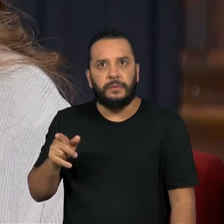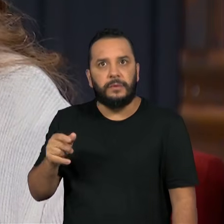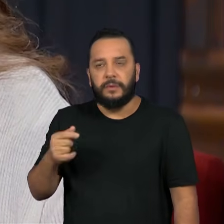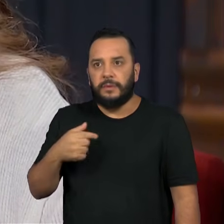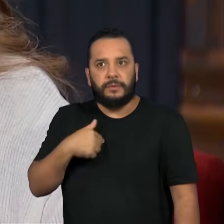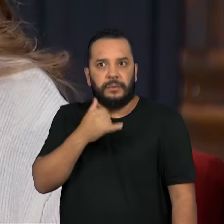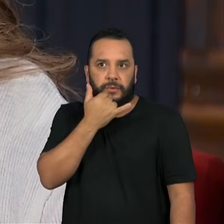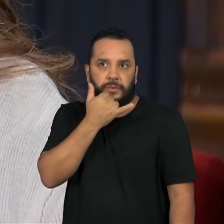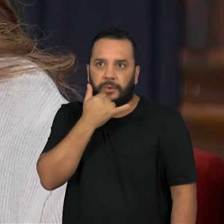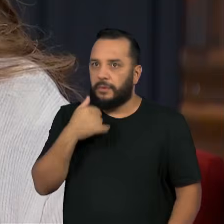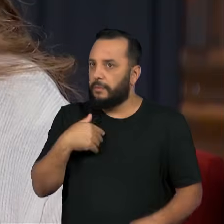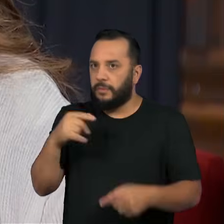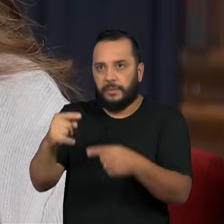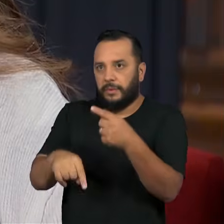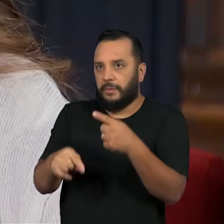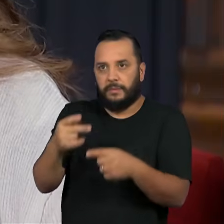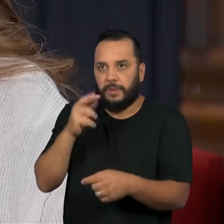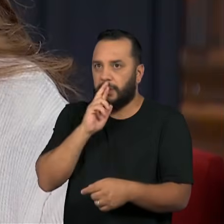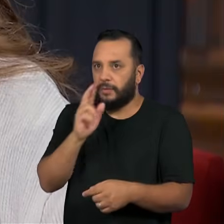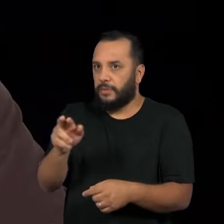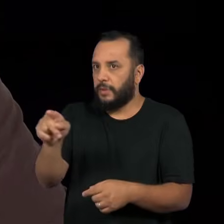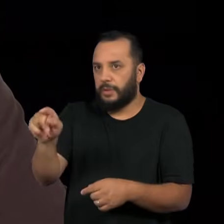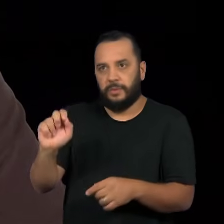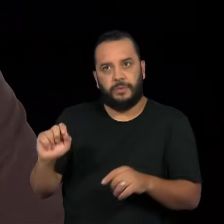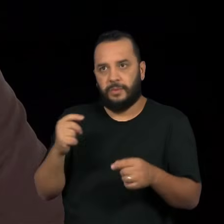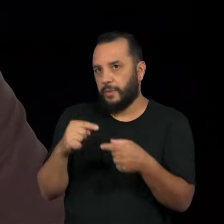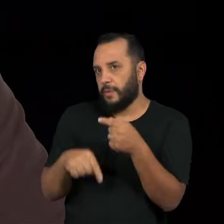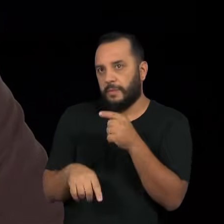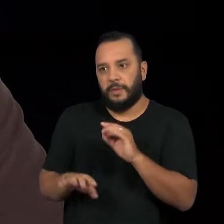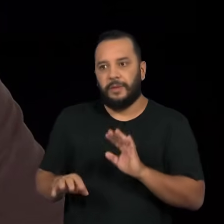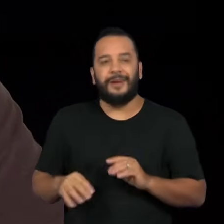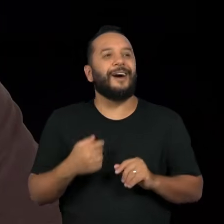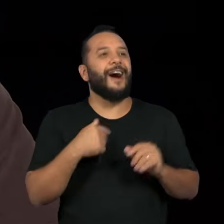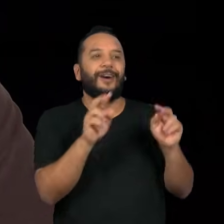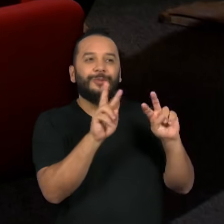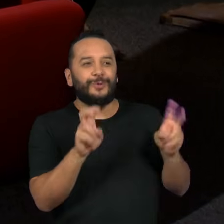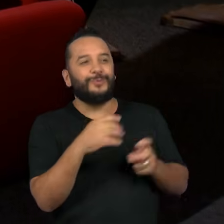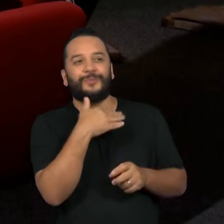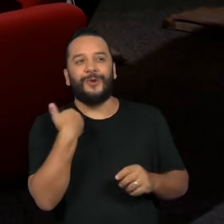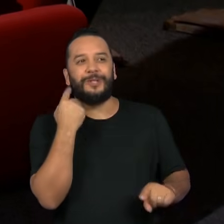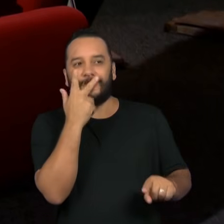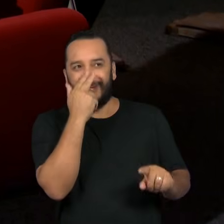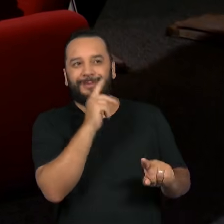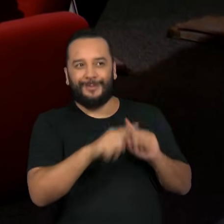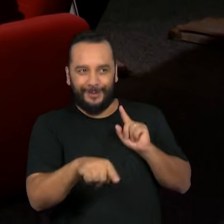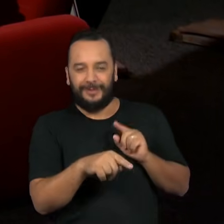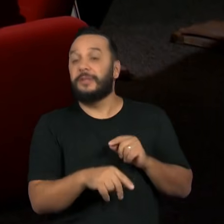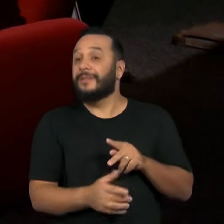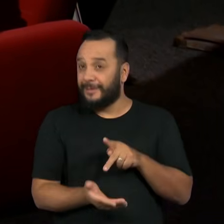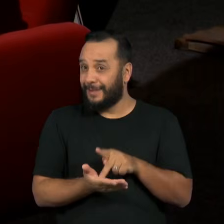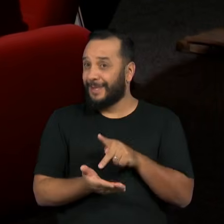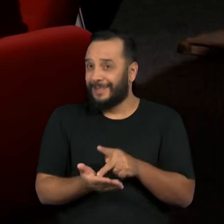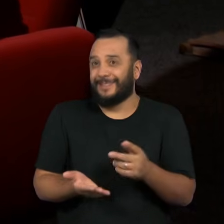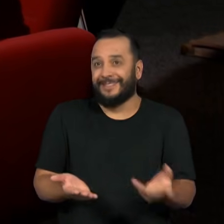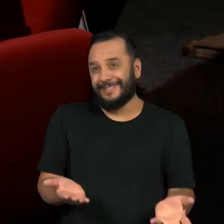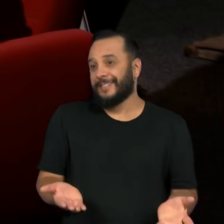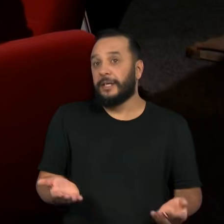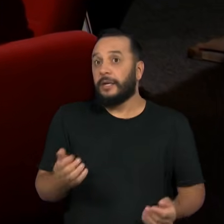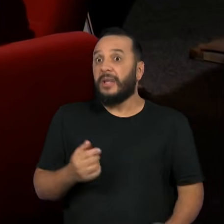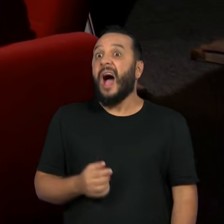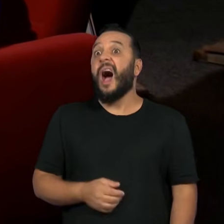Eu acho que não é isso que se responde. O assunto proibido. O assunto proibido. Aí vai assim, não. Aí um